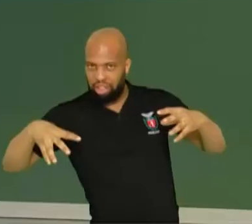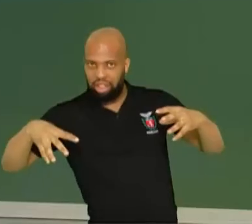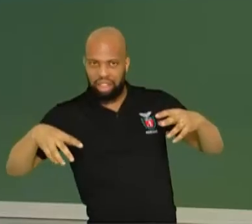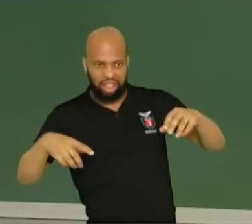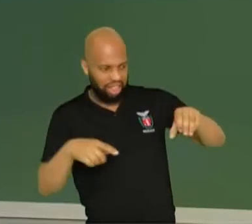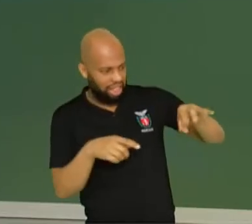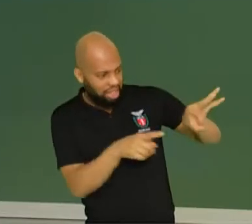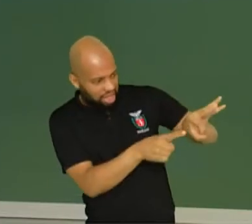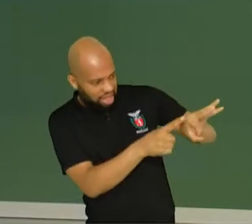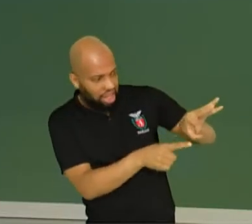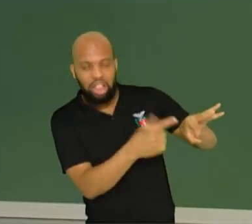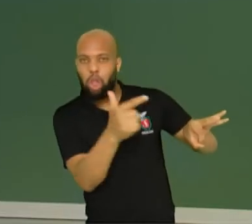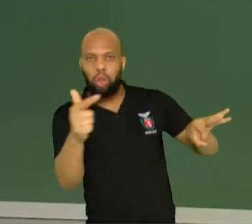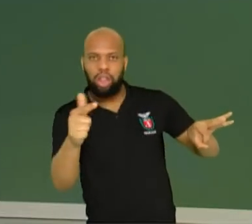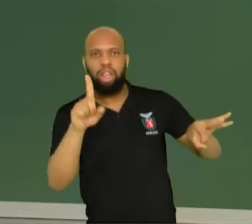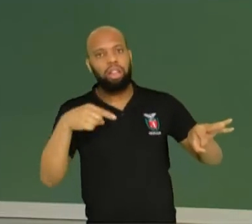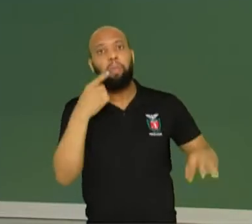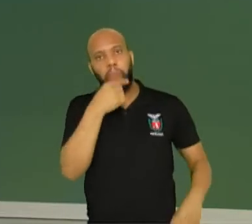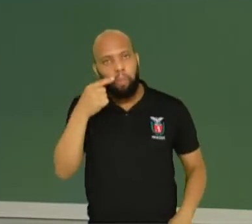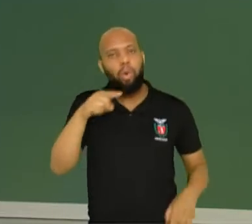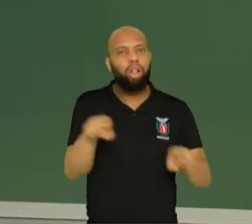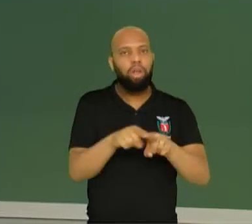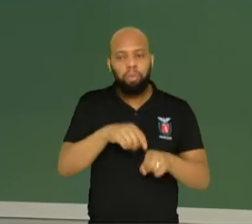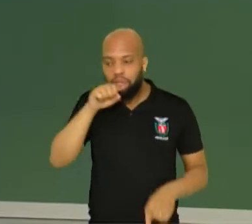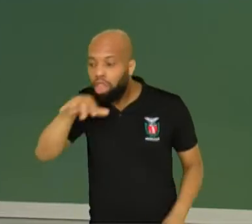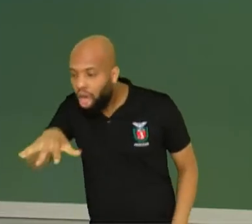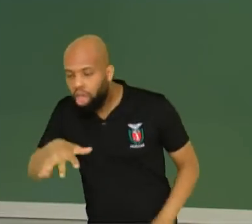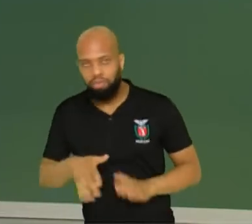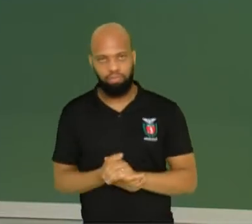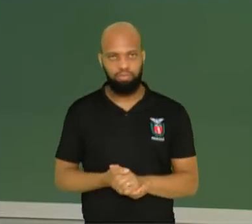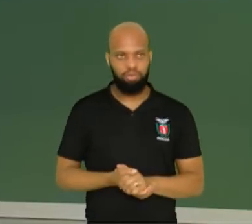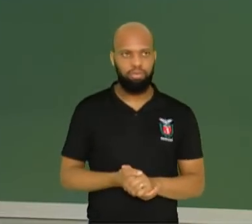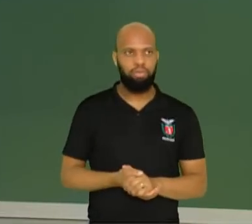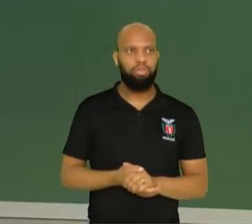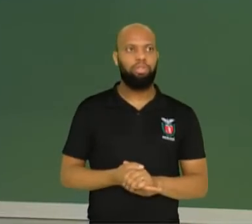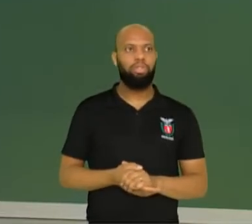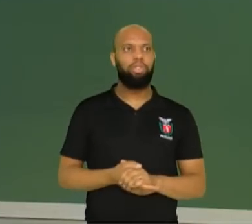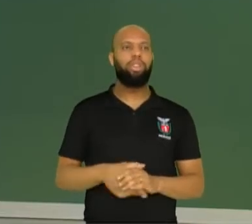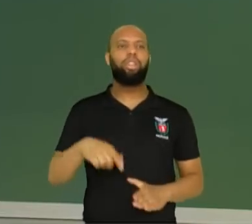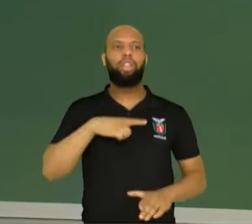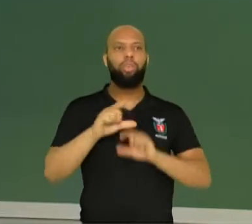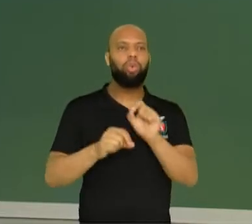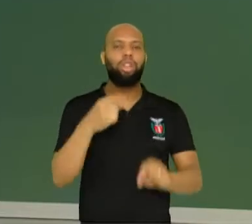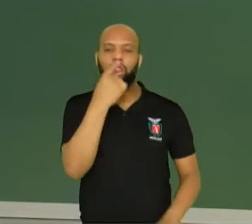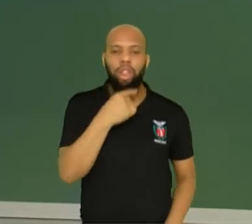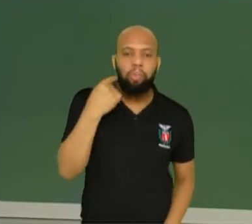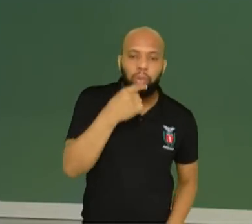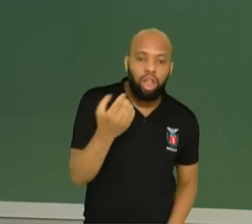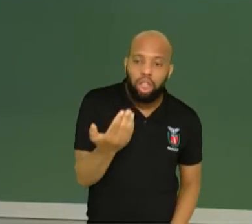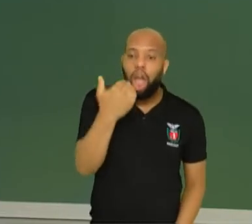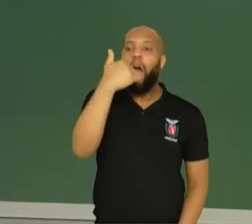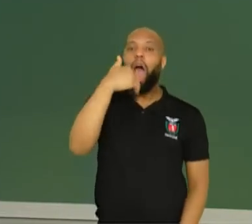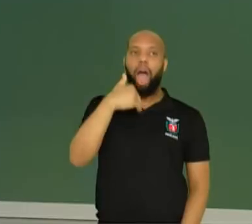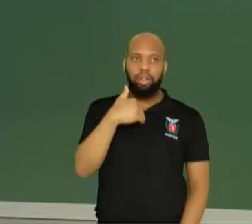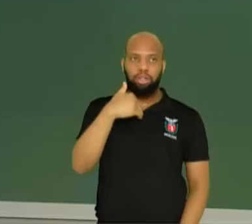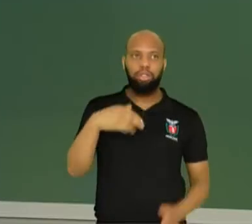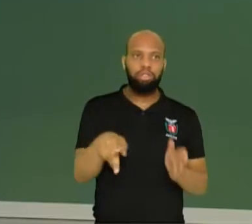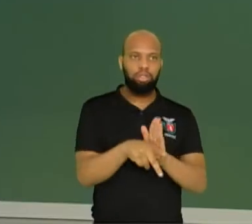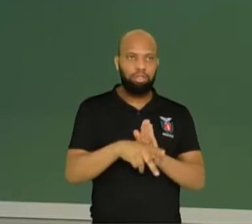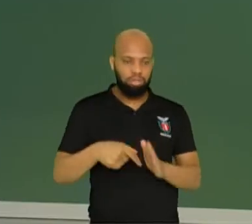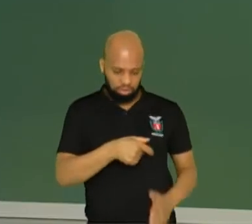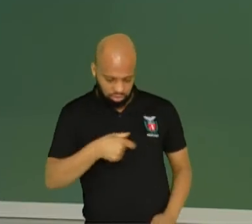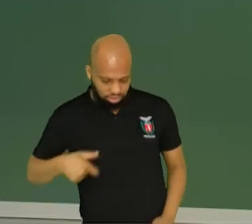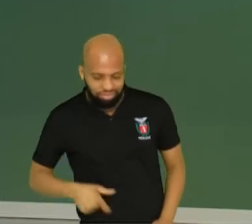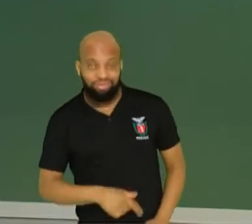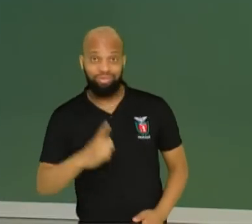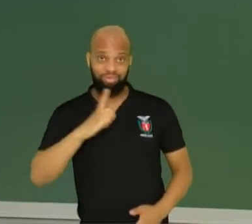principais dele são os tentáculos, que ele usa para capturar tudo, a boca que ele introduz, vai lá para a cavidade